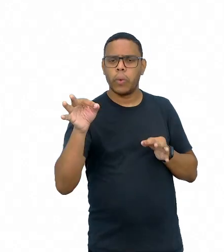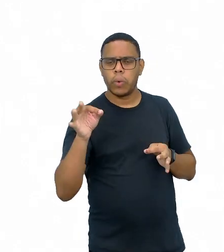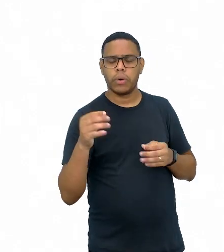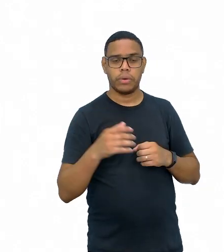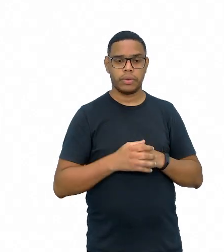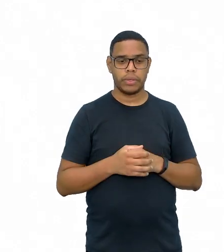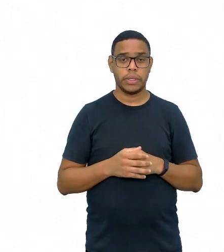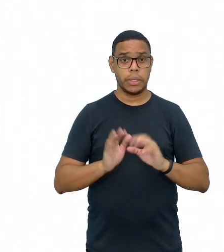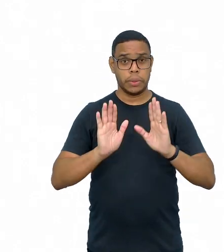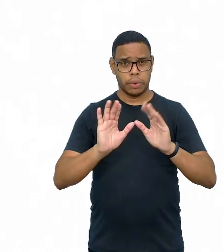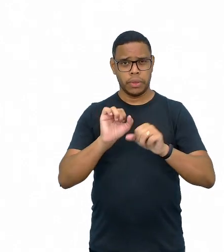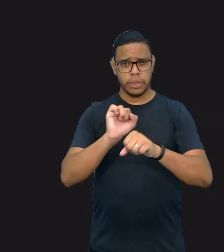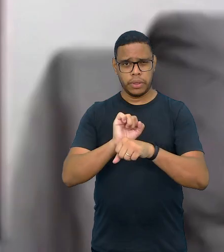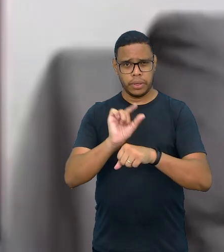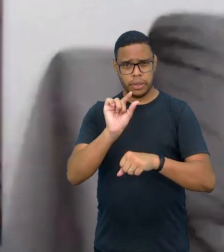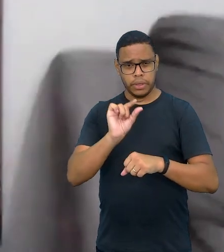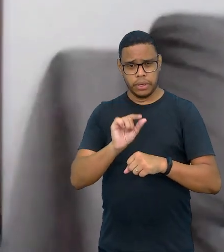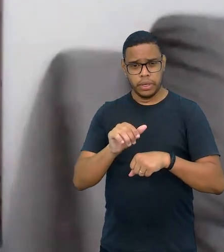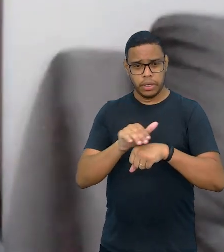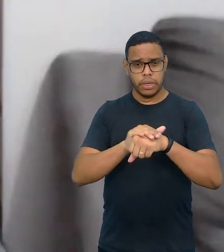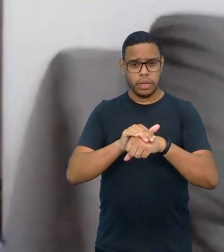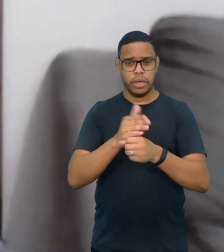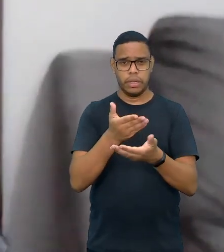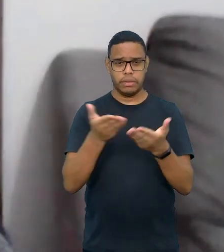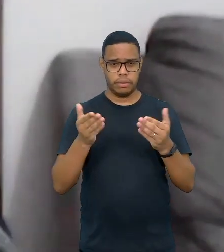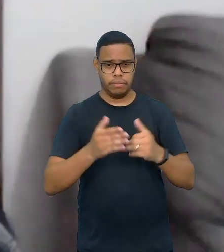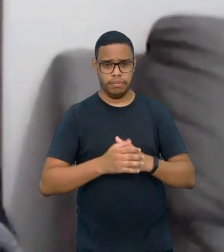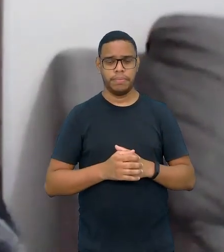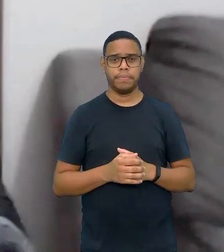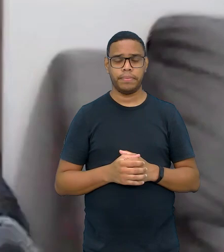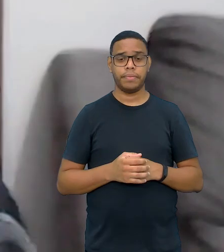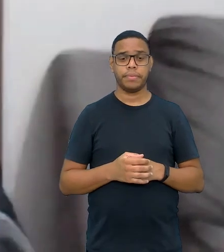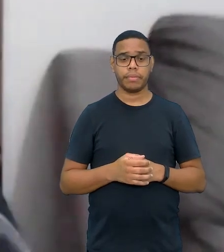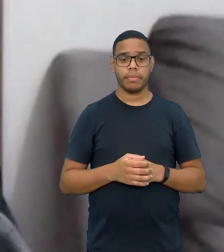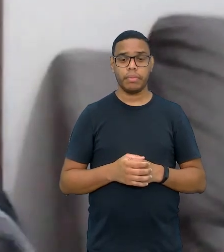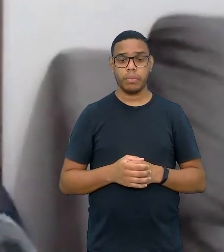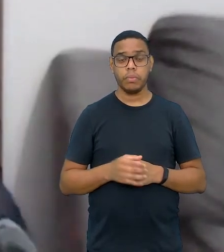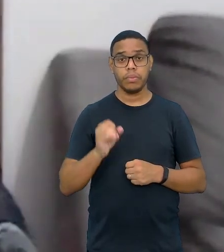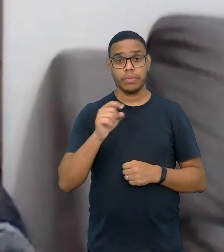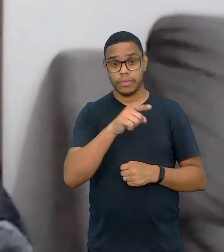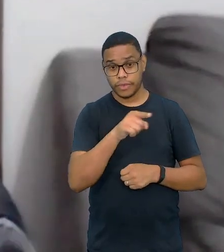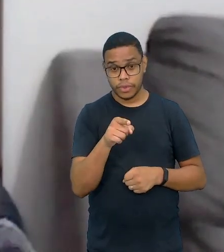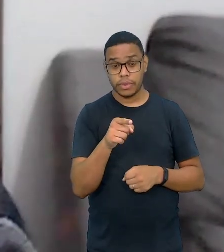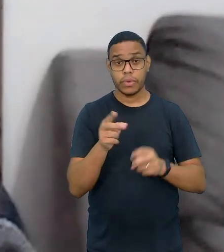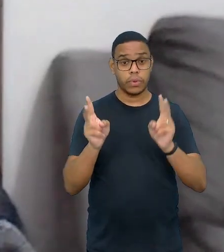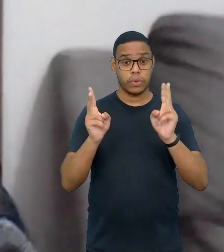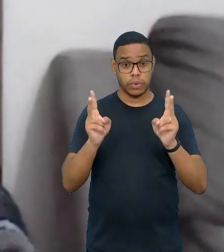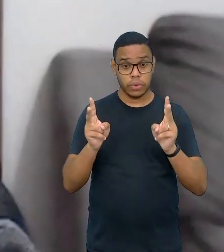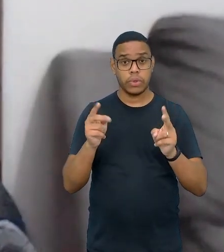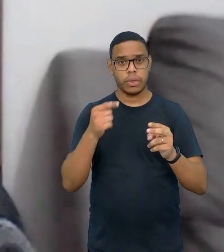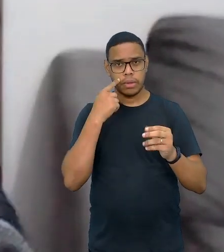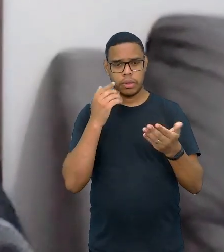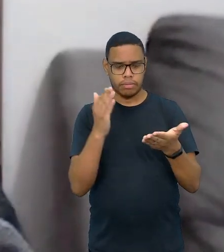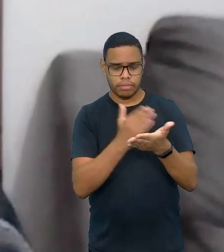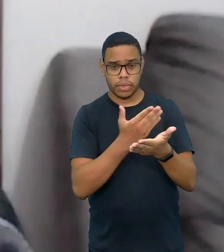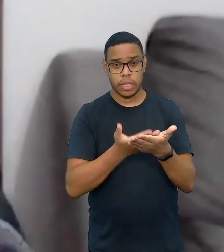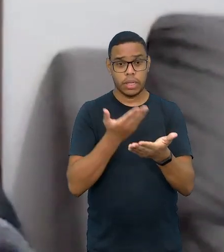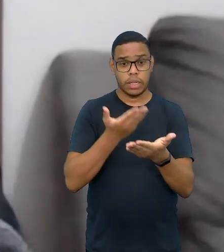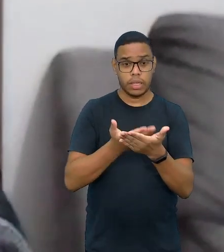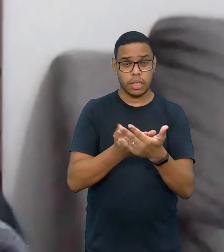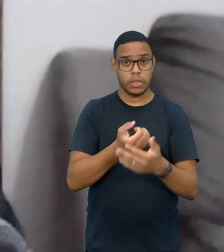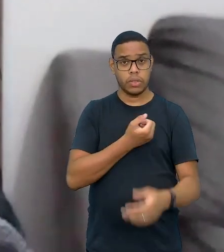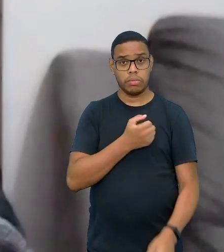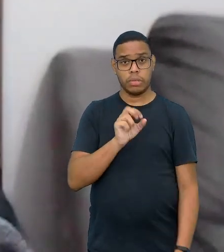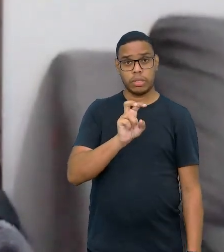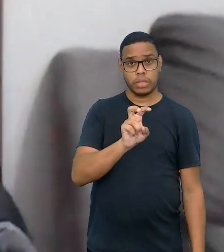Deixa eu parar aqui um pouquinho para conversar mais um pouquinho aqui com vocês. Se vocês continuarem olhando, as aulas 5